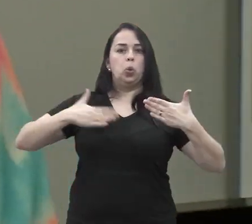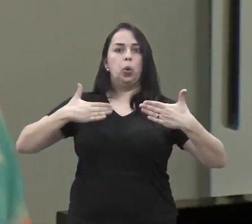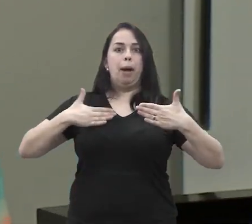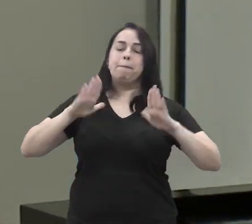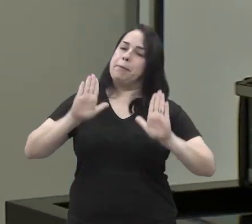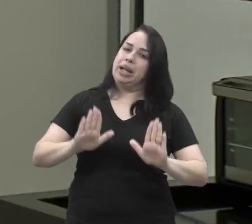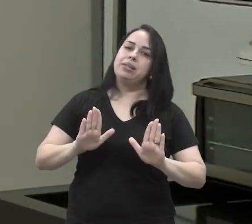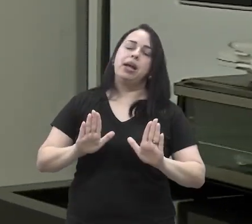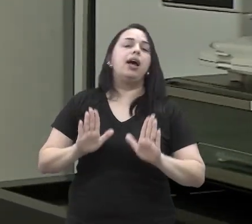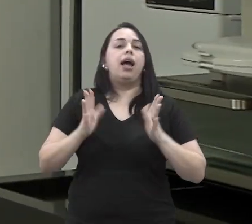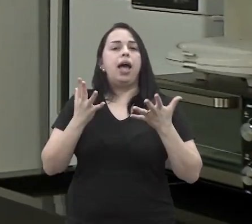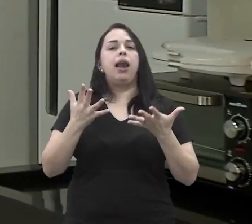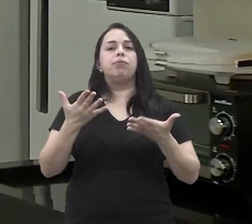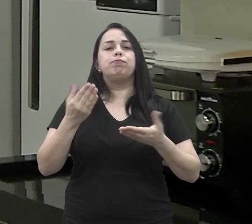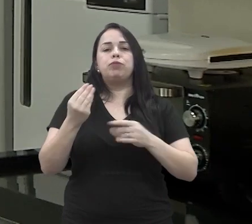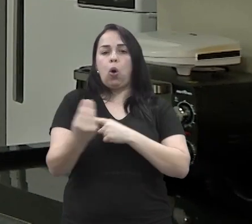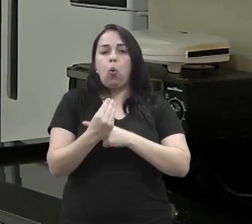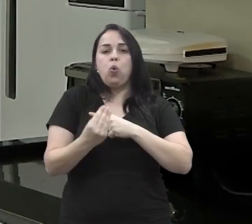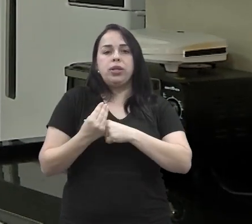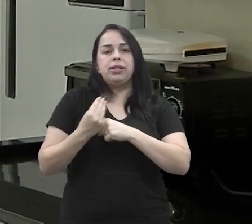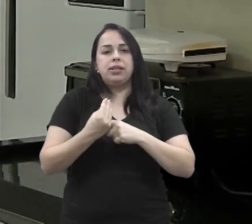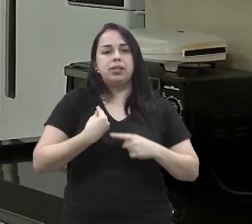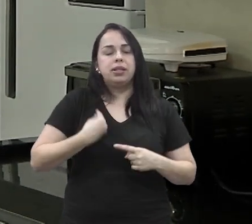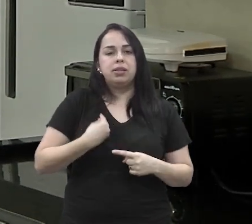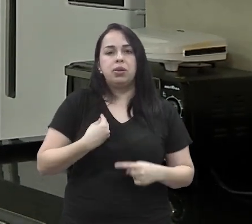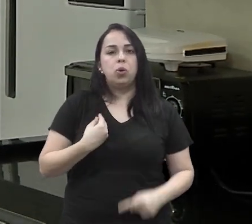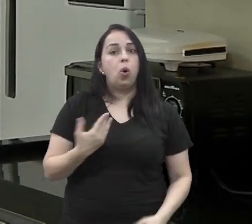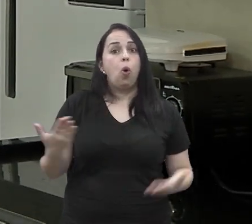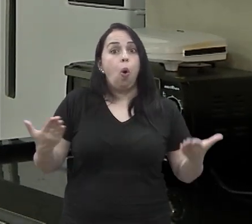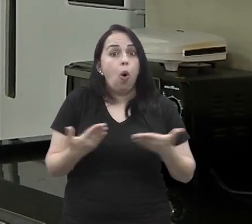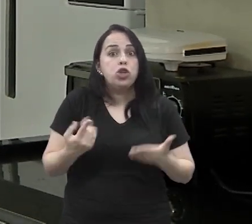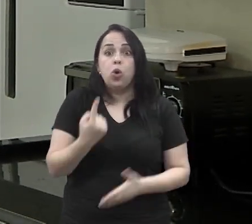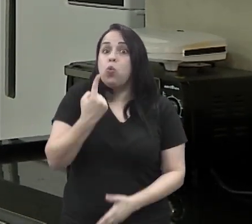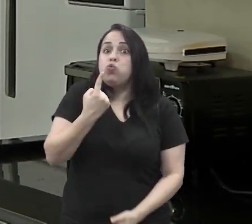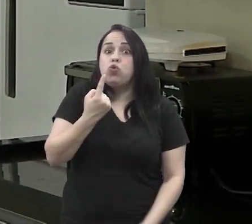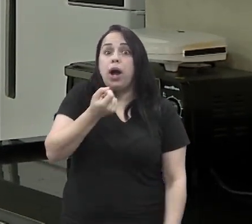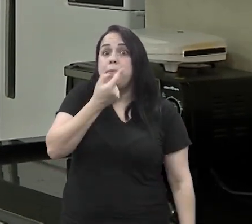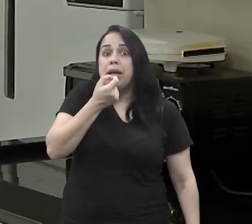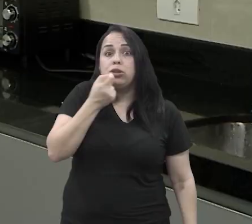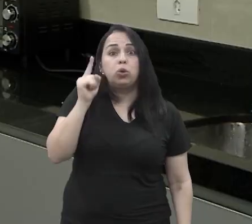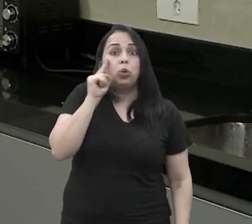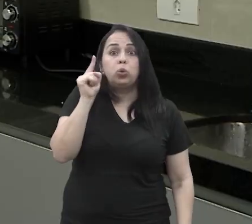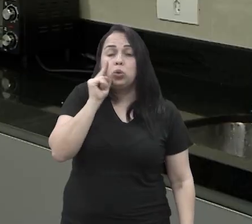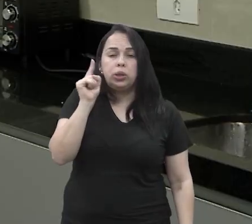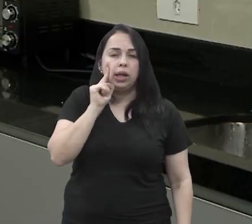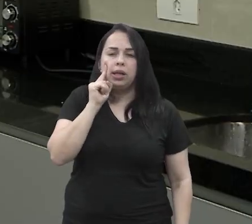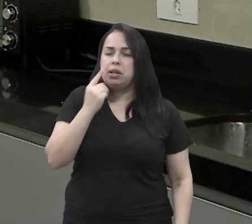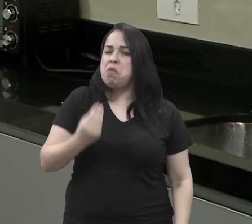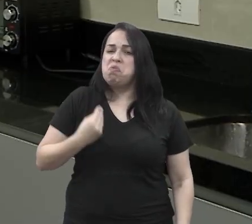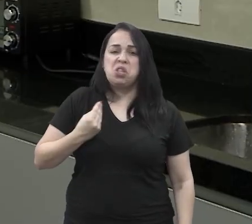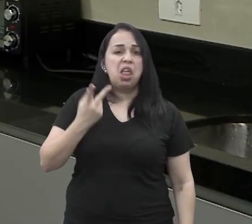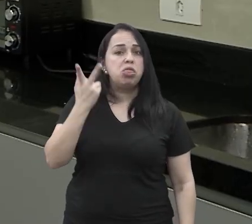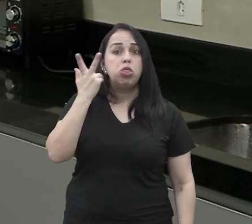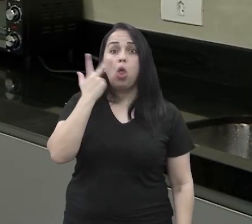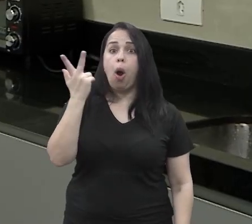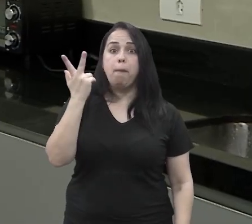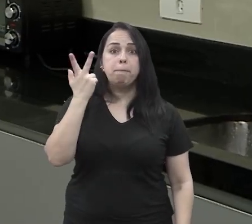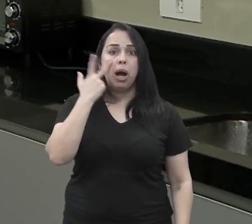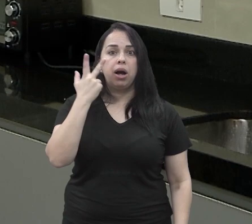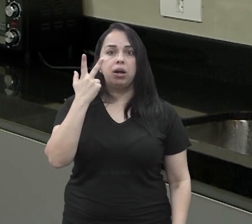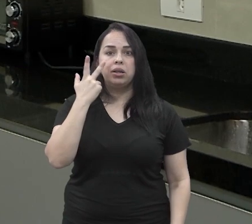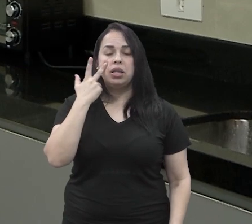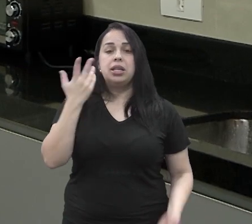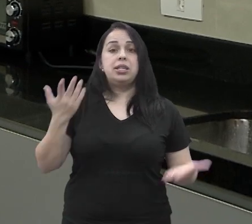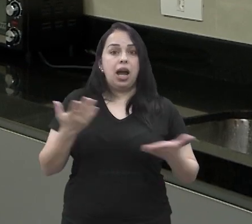o susto no início da doença, a Kika preferiu se cuidar e hoje toma apenas 1 comprimido por dia. Vive